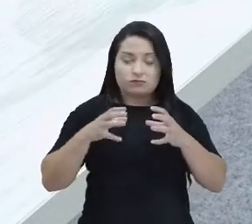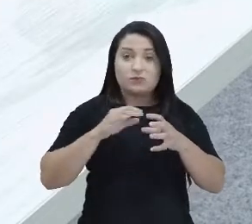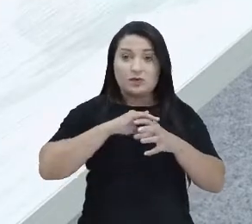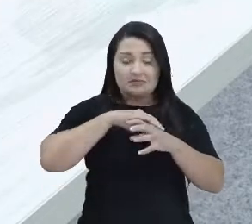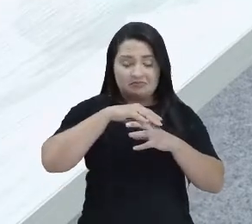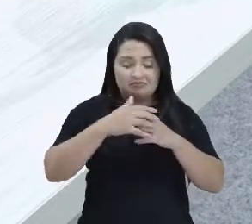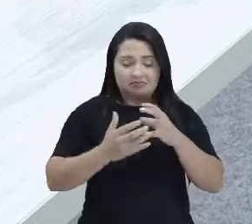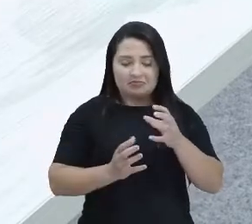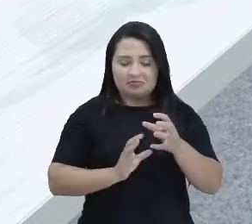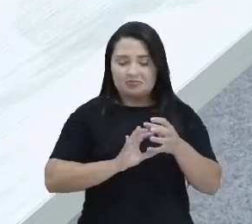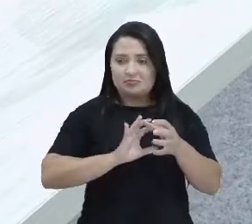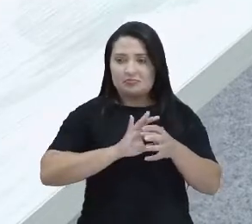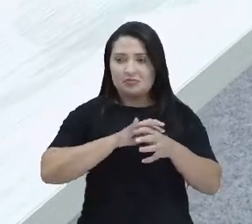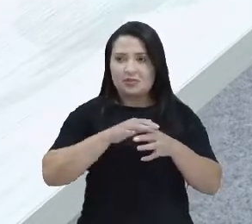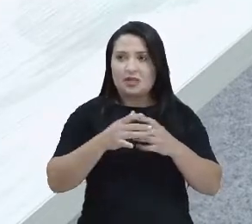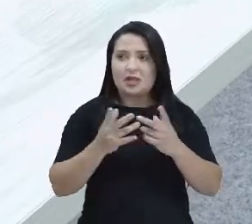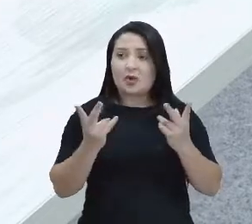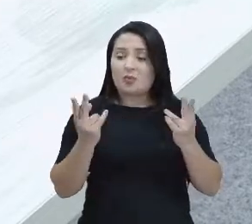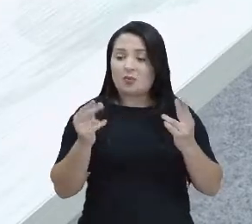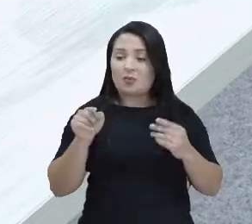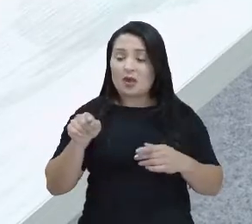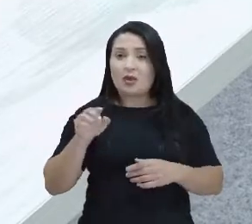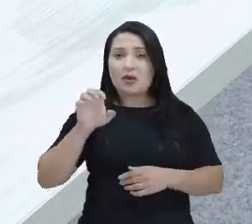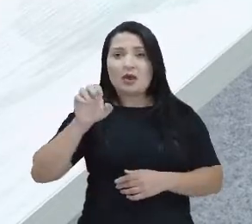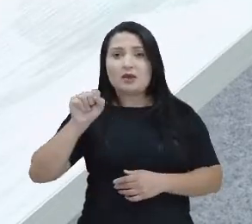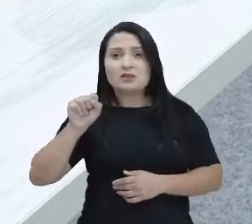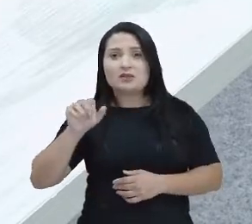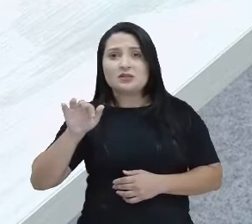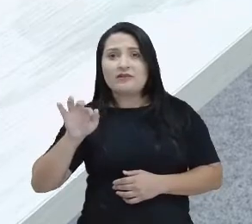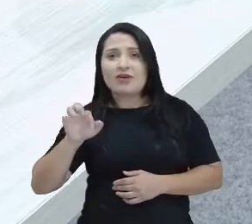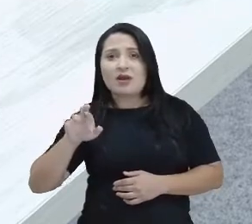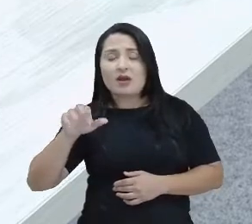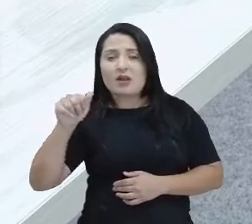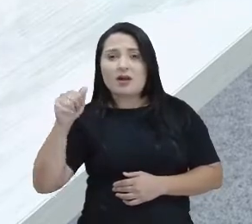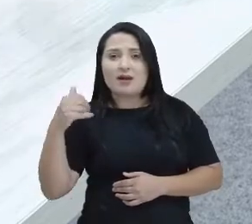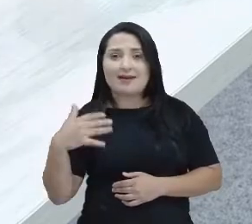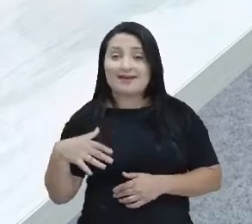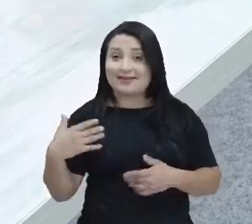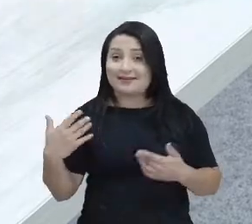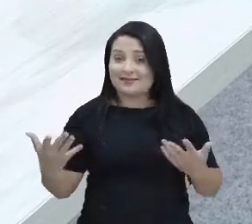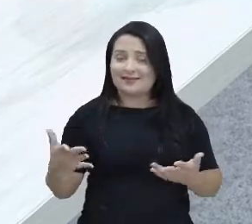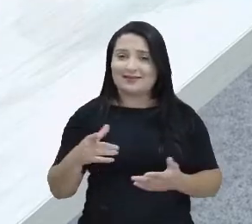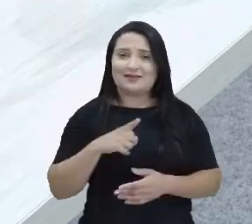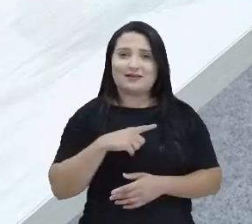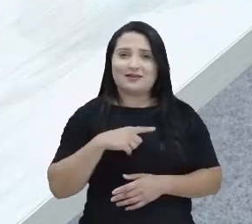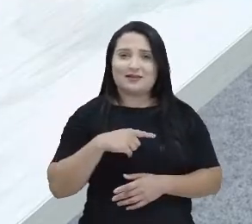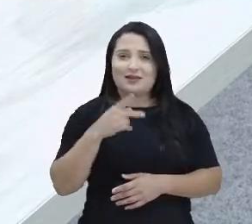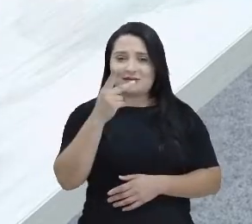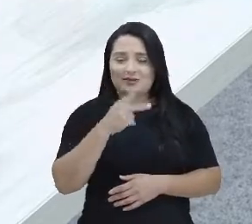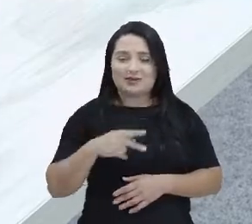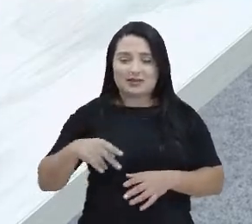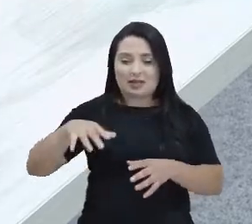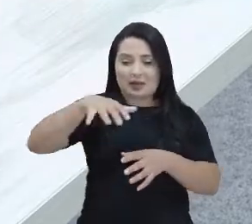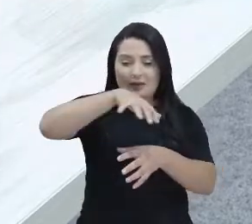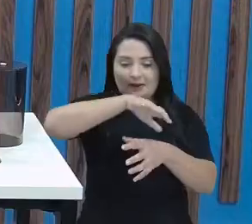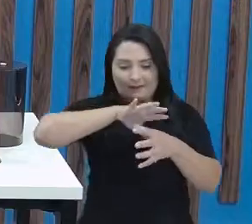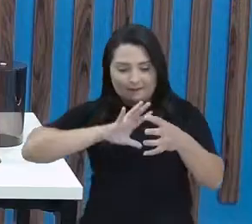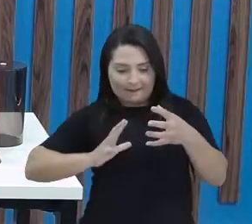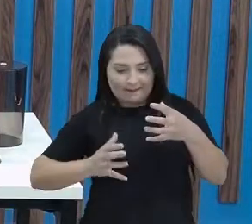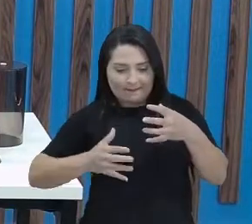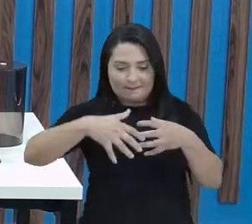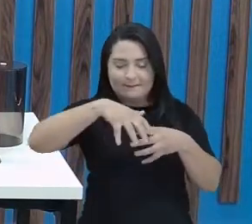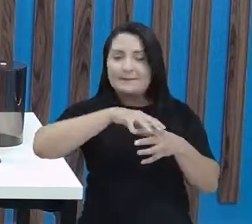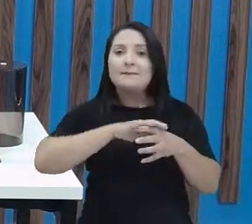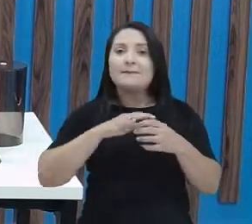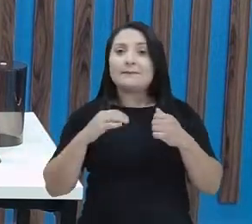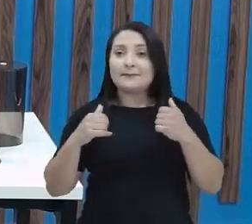aí? Igual a minha esfera aqui, que é a figura, né, tridimensional. E